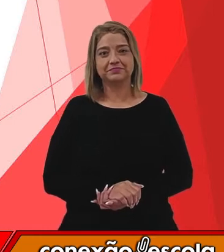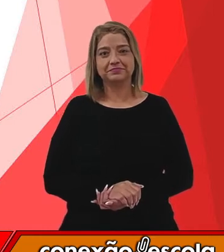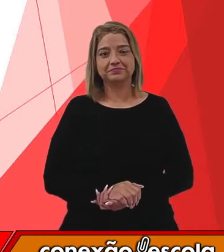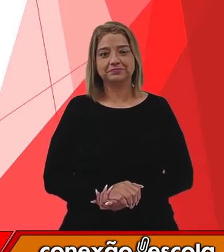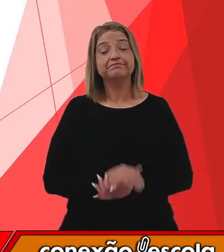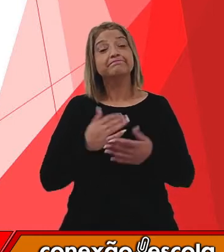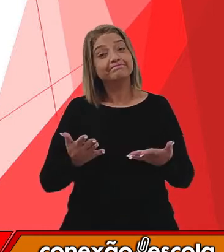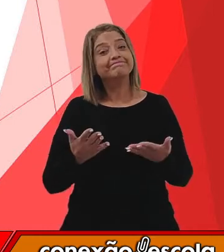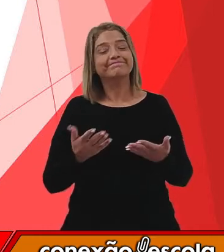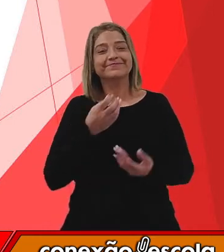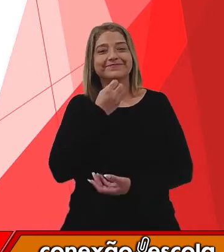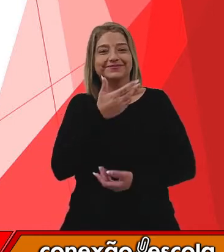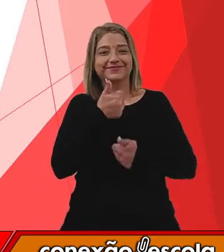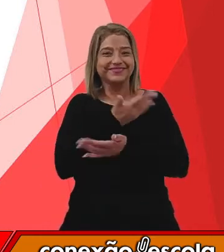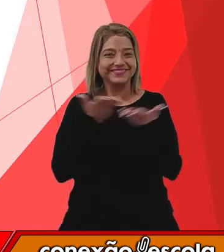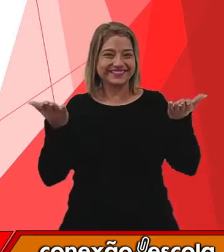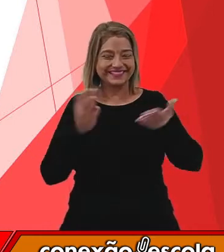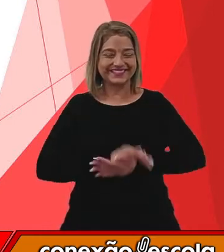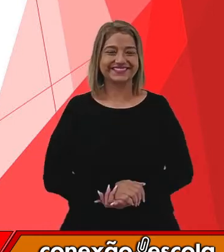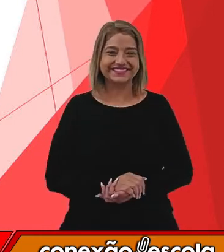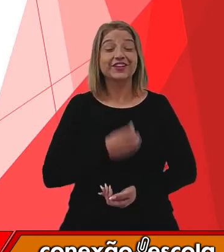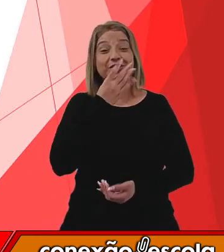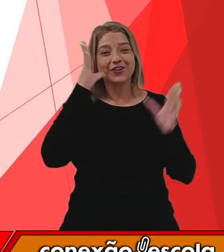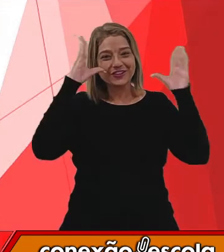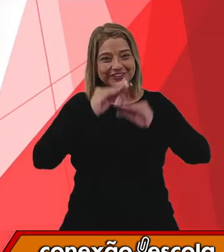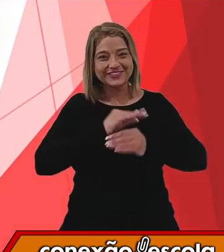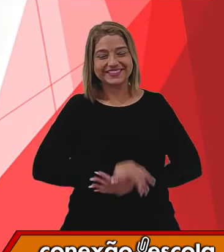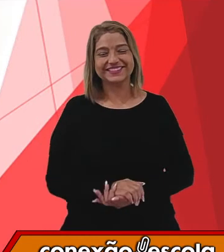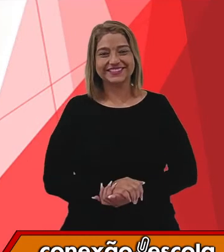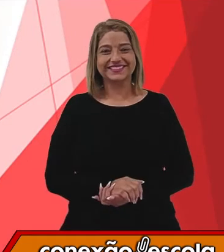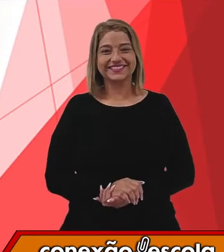Então é isso, galera. Boa noite.